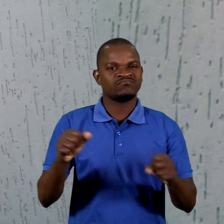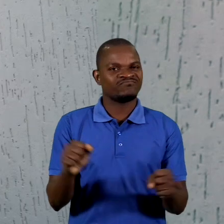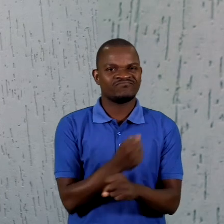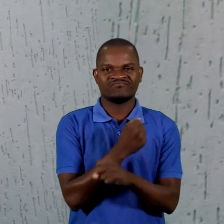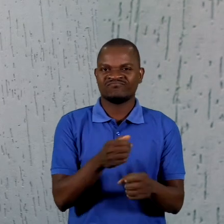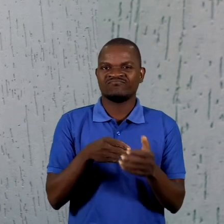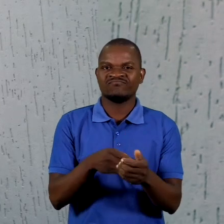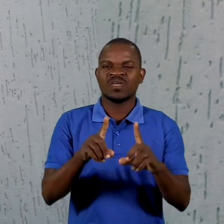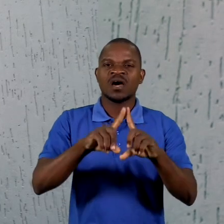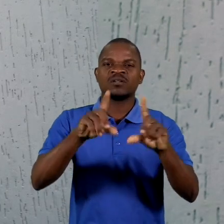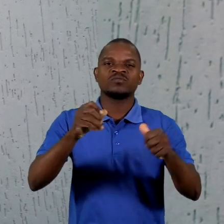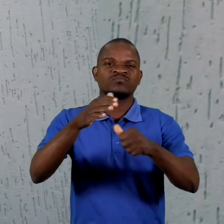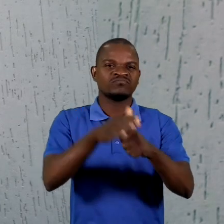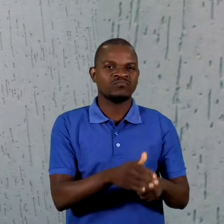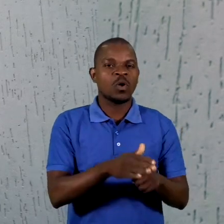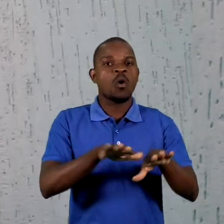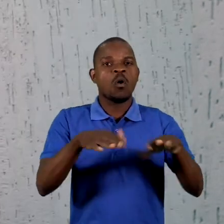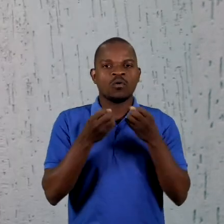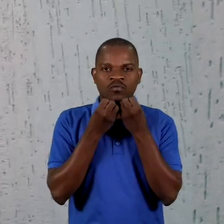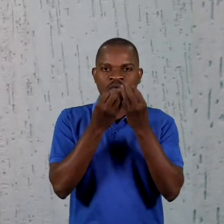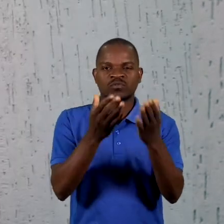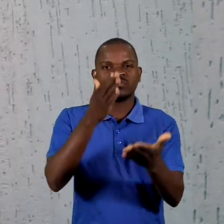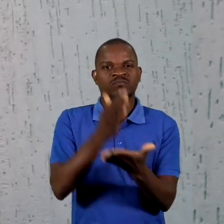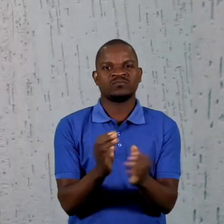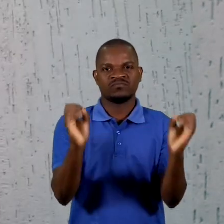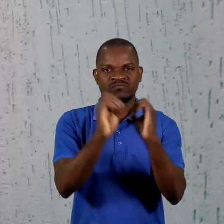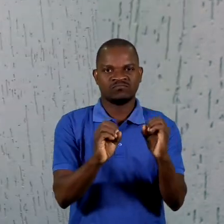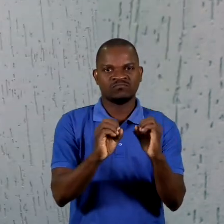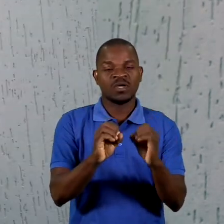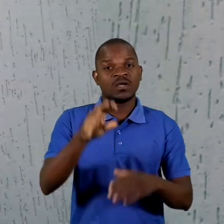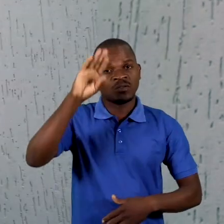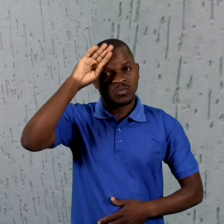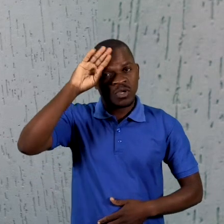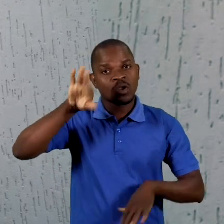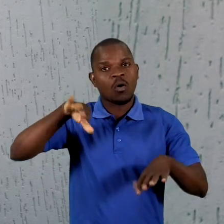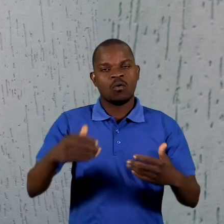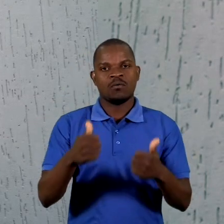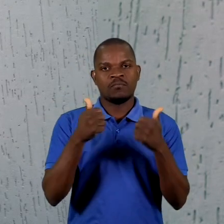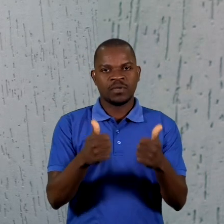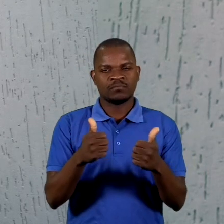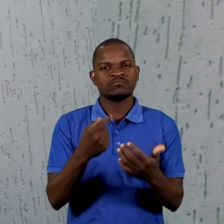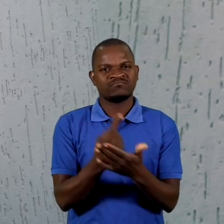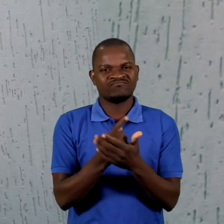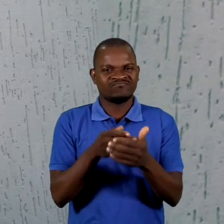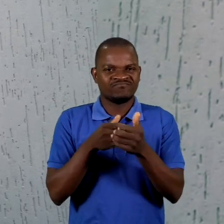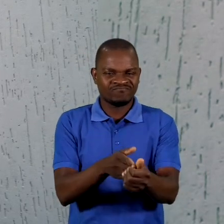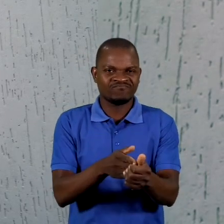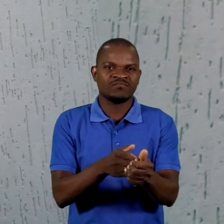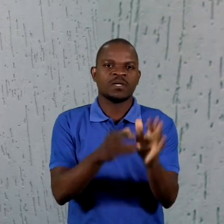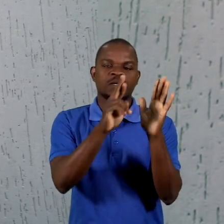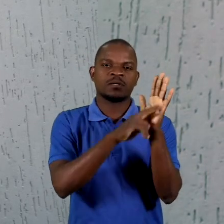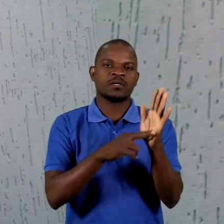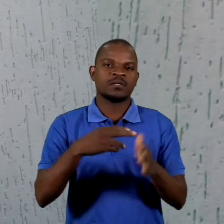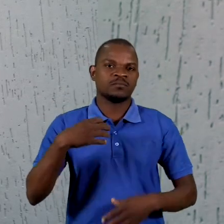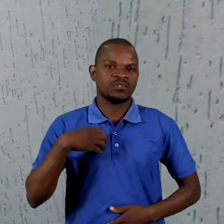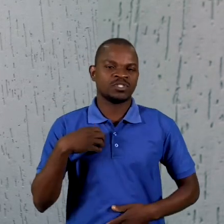não colabore com atitudes preconceituosas ou informações desviantes se estás bem ou não de saúde cega a risca